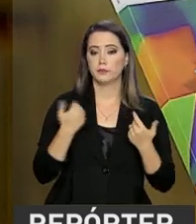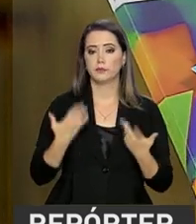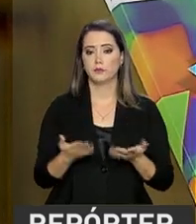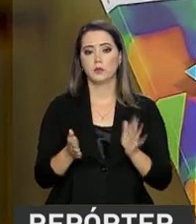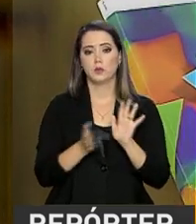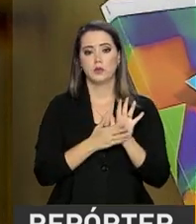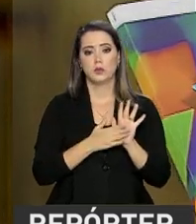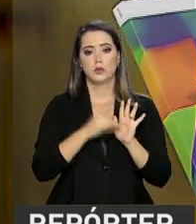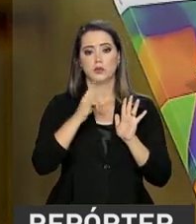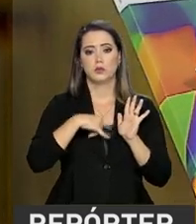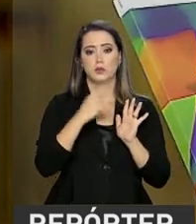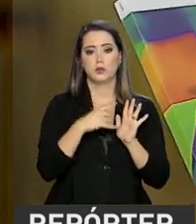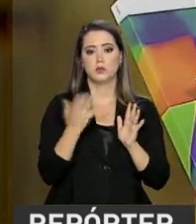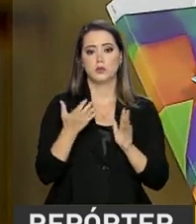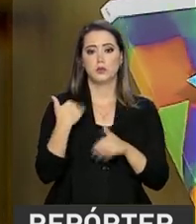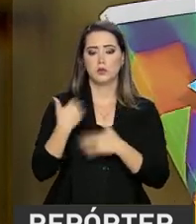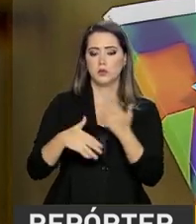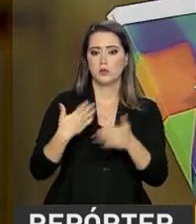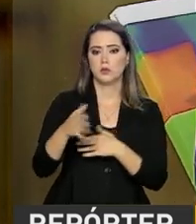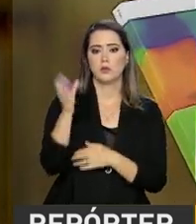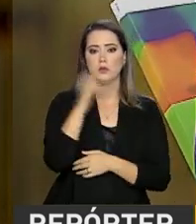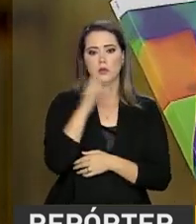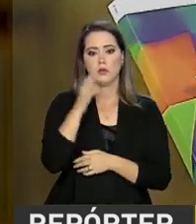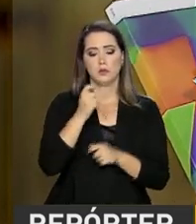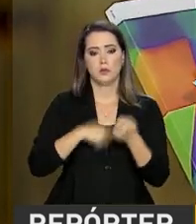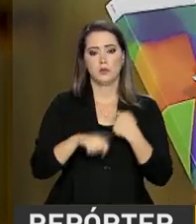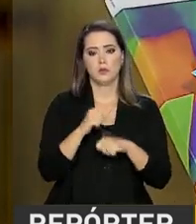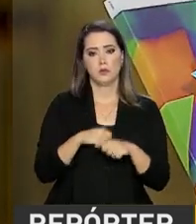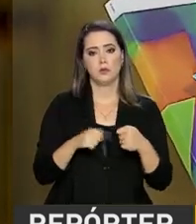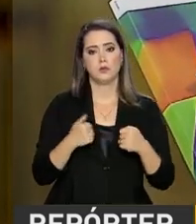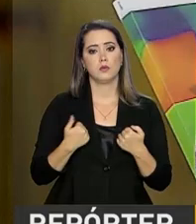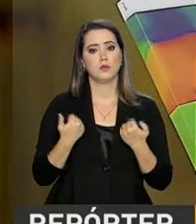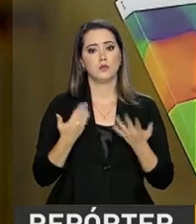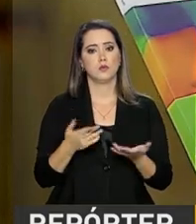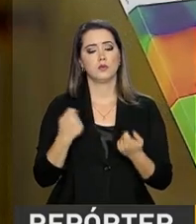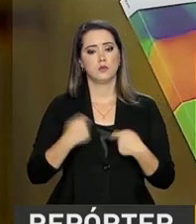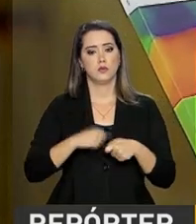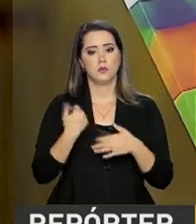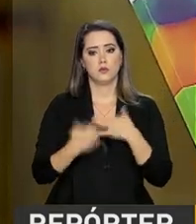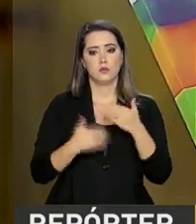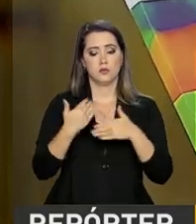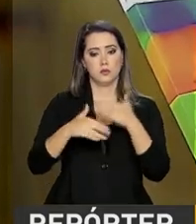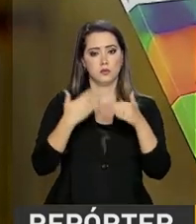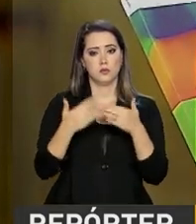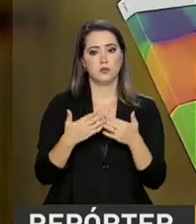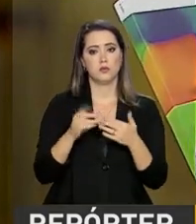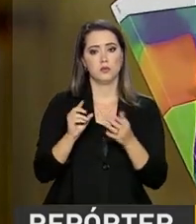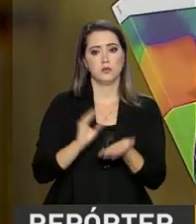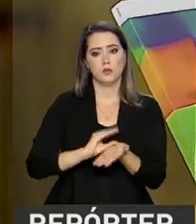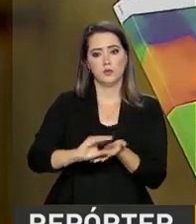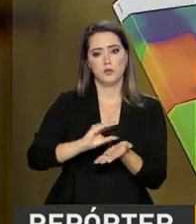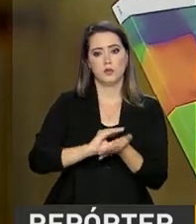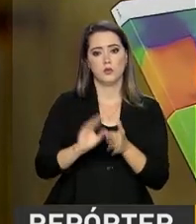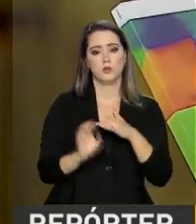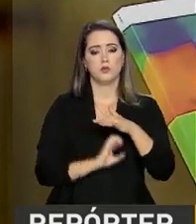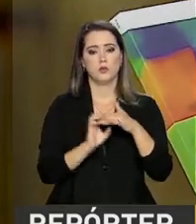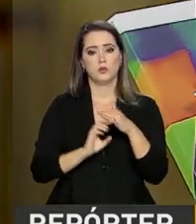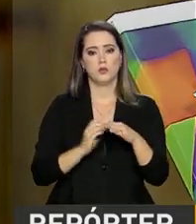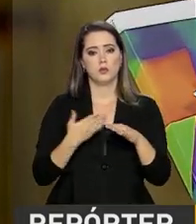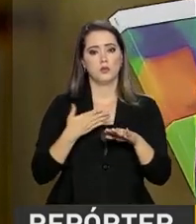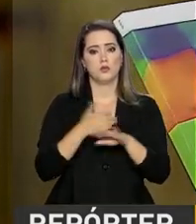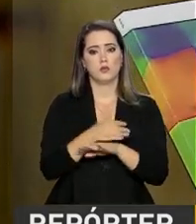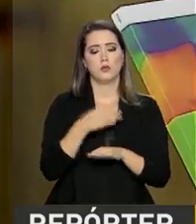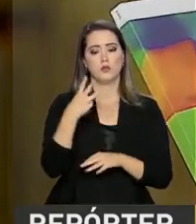em mãos, o governo quer acelerar a economia e, para isso, é preciso o aumento dos investimentos privados em cerca